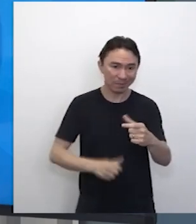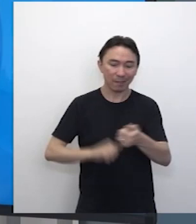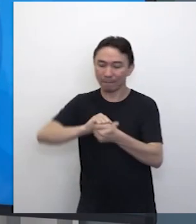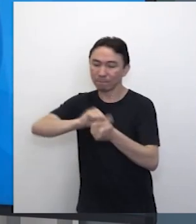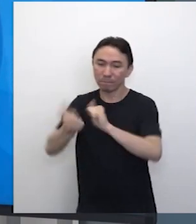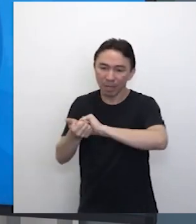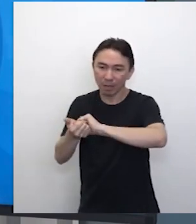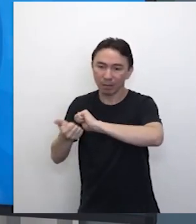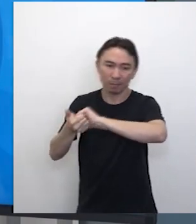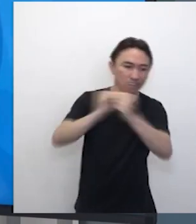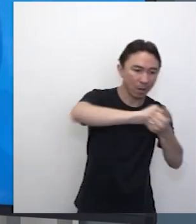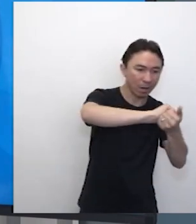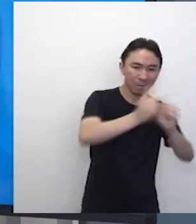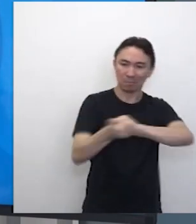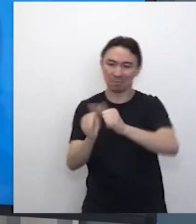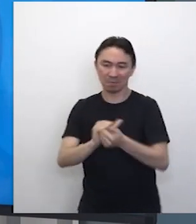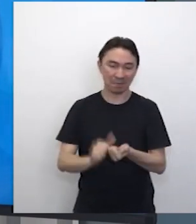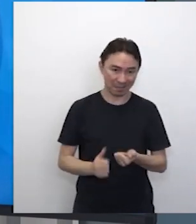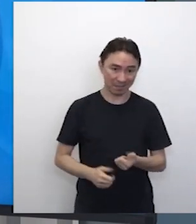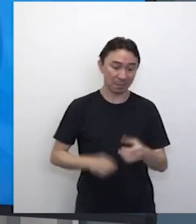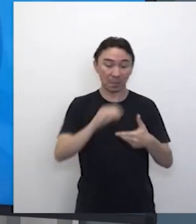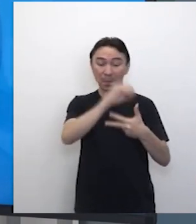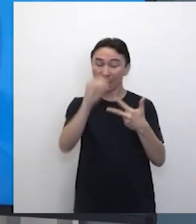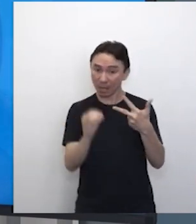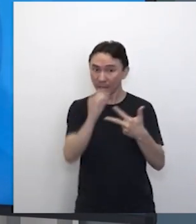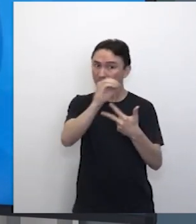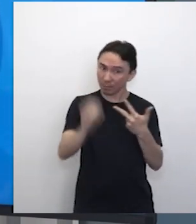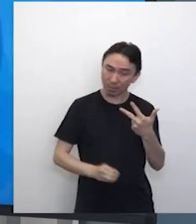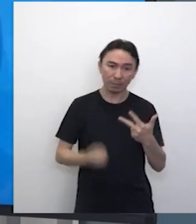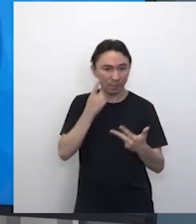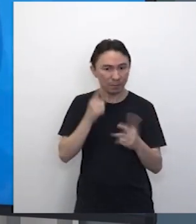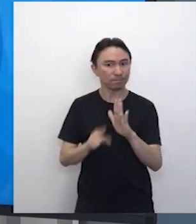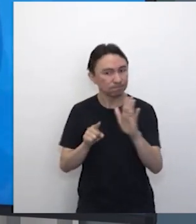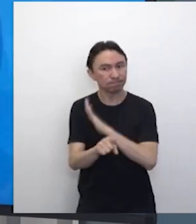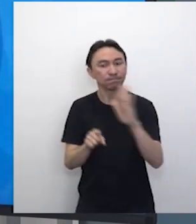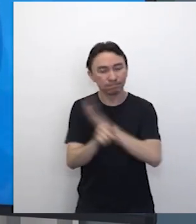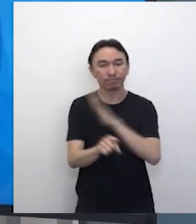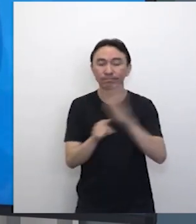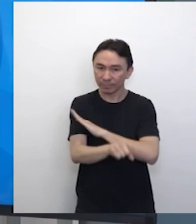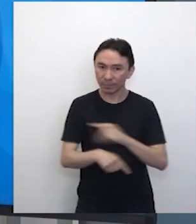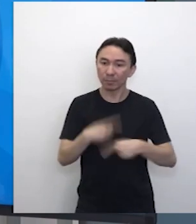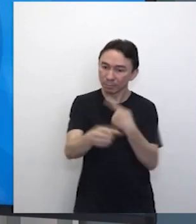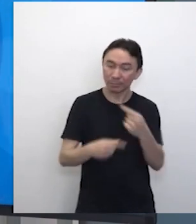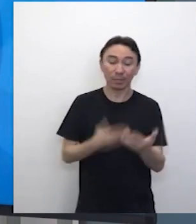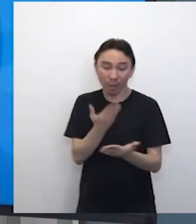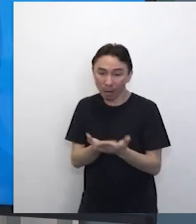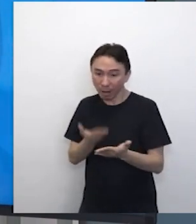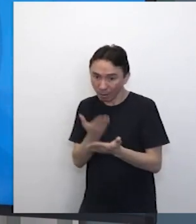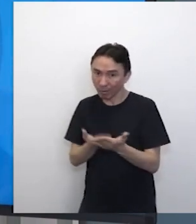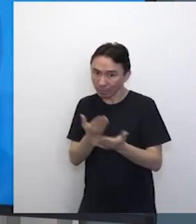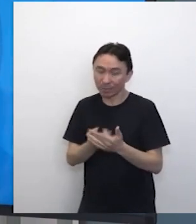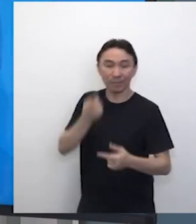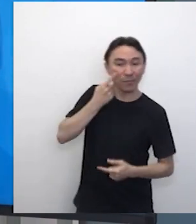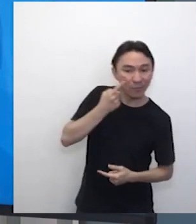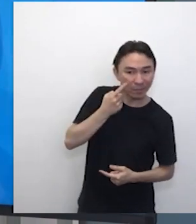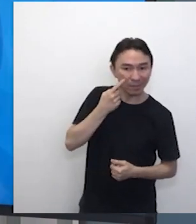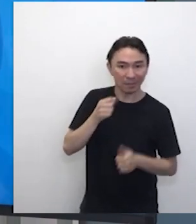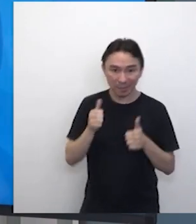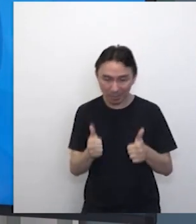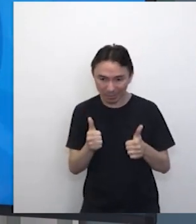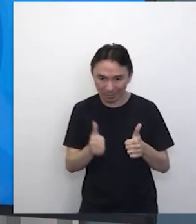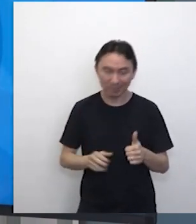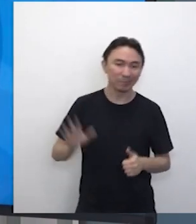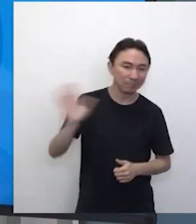Enem, e é isso que vai ser apresentado de maneira brilhante pela professora Cláudia nesta próxima aula que você verá na sequência. Um